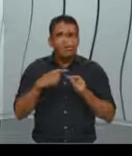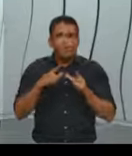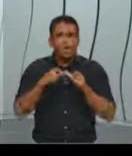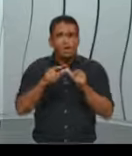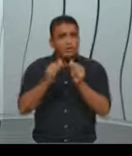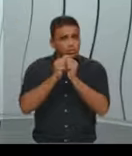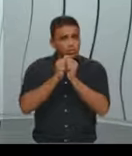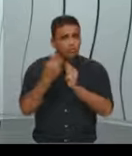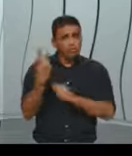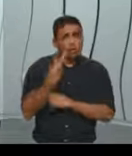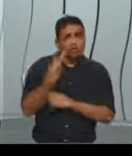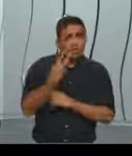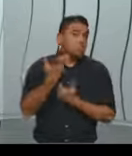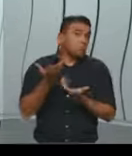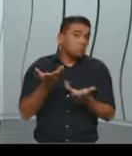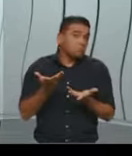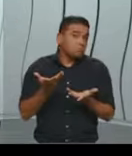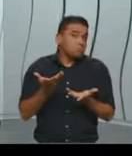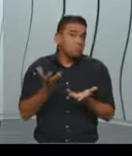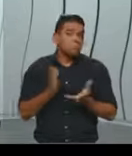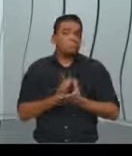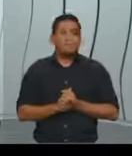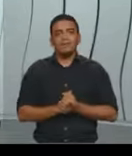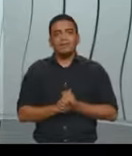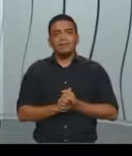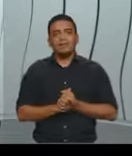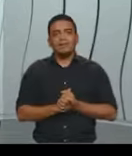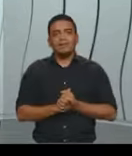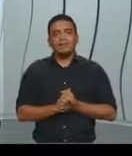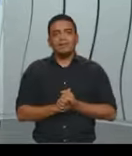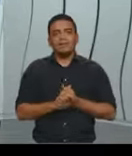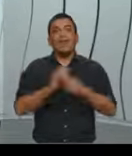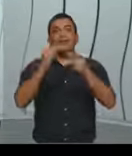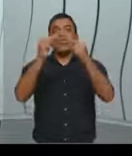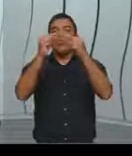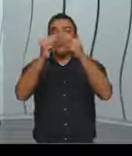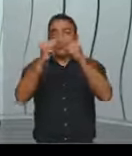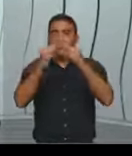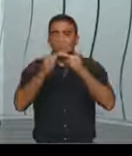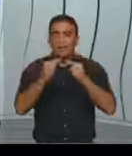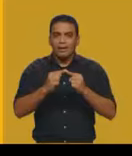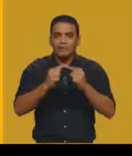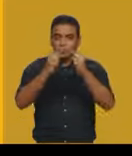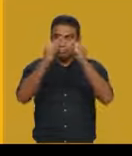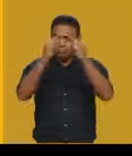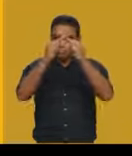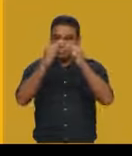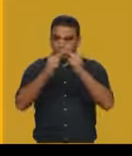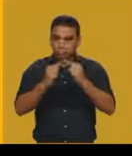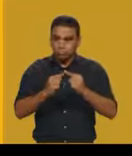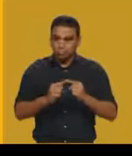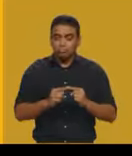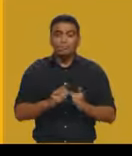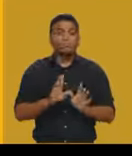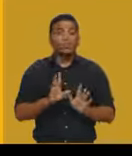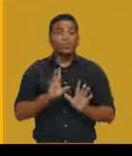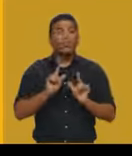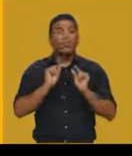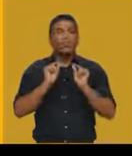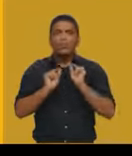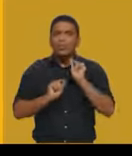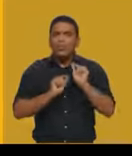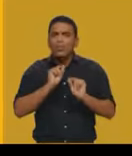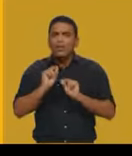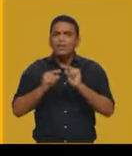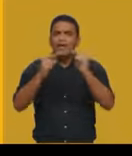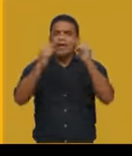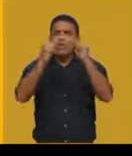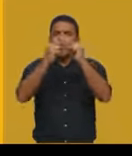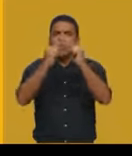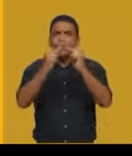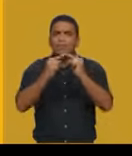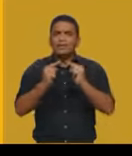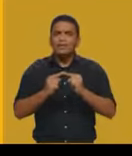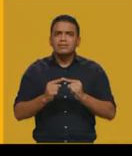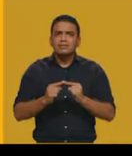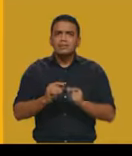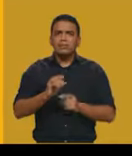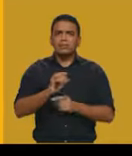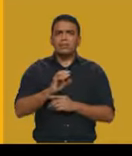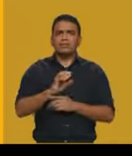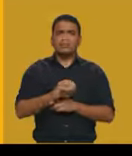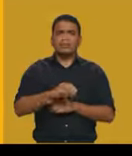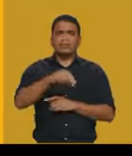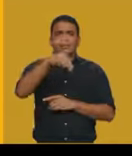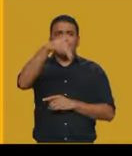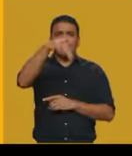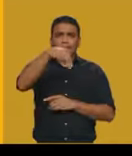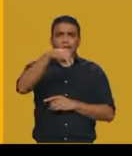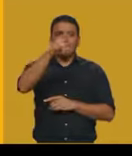ele. Beleza? Então, isso é um tipo de combinação. Vamos lá, o que é a combinação? Combinação é NP igual